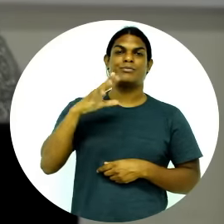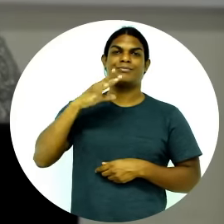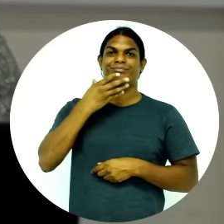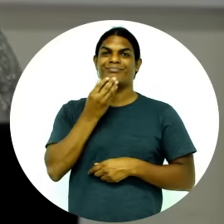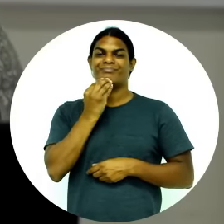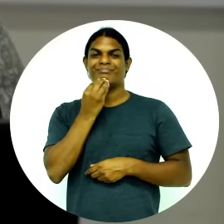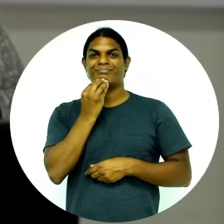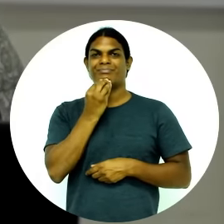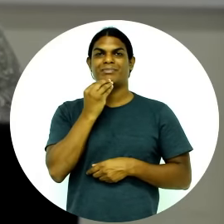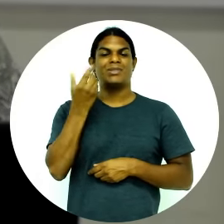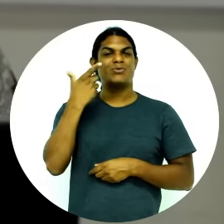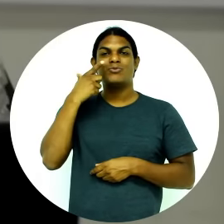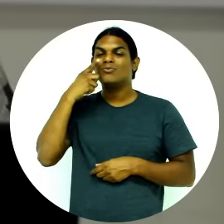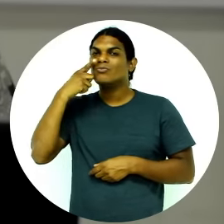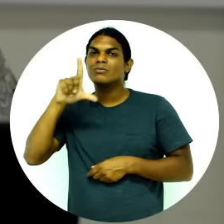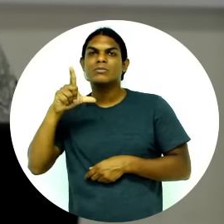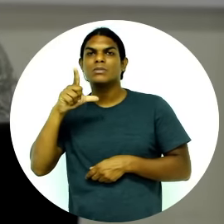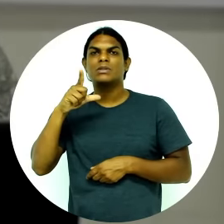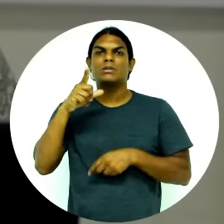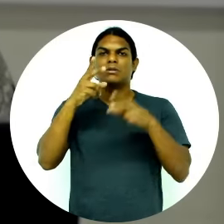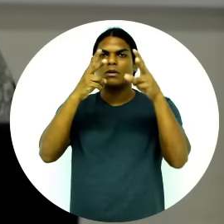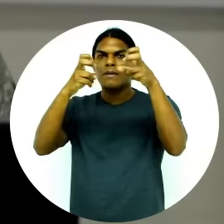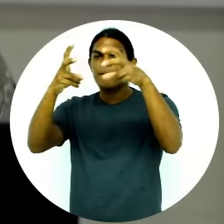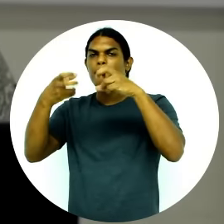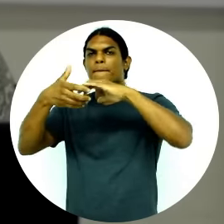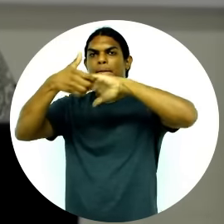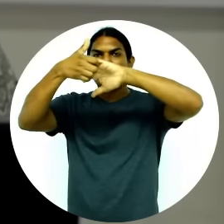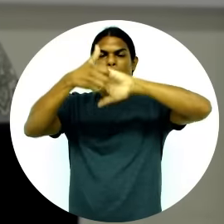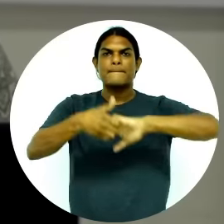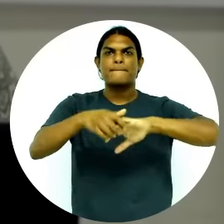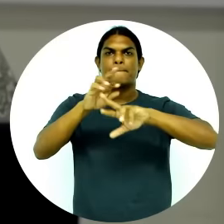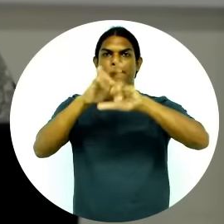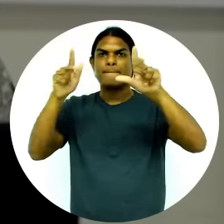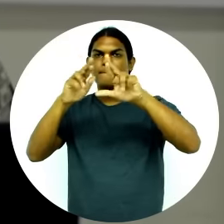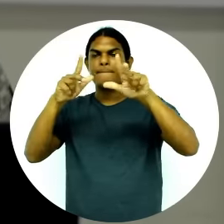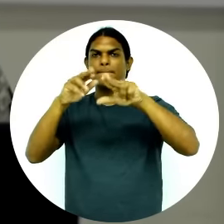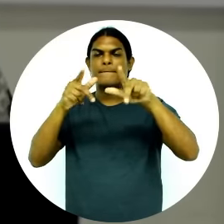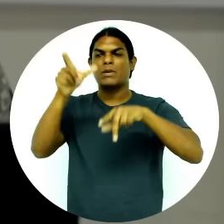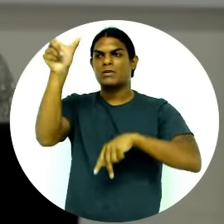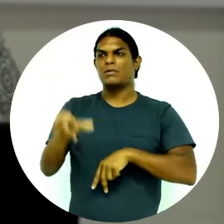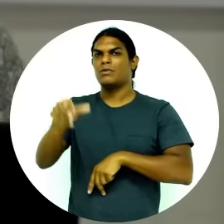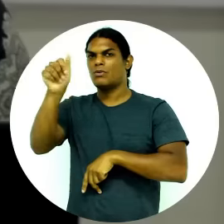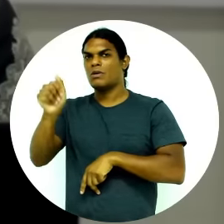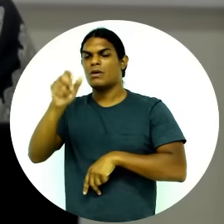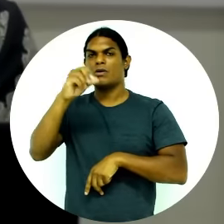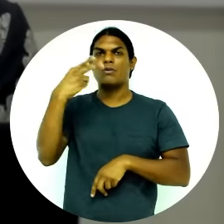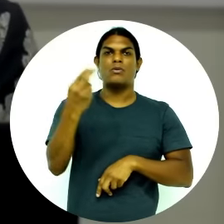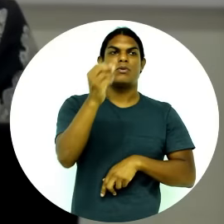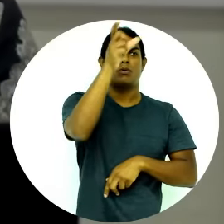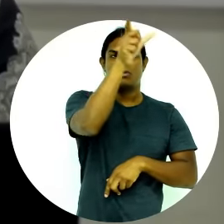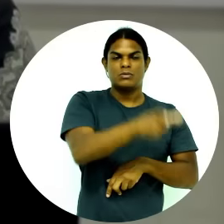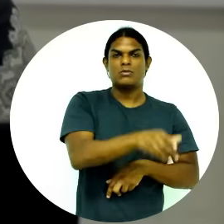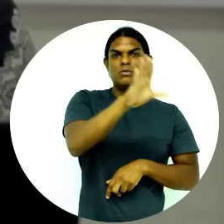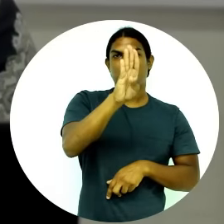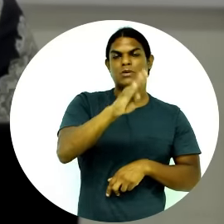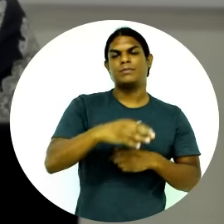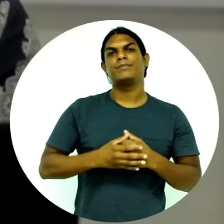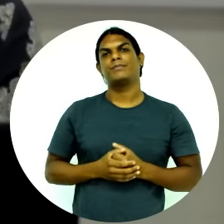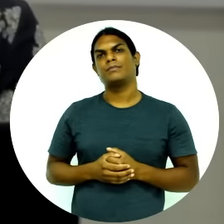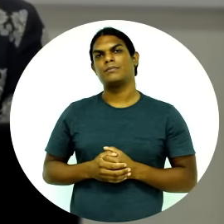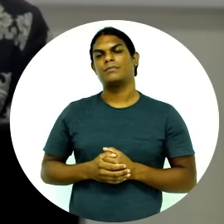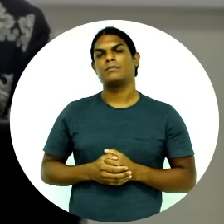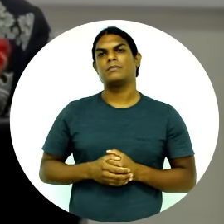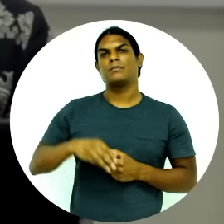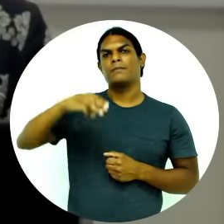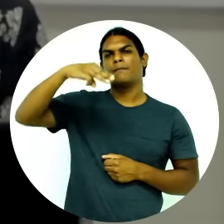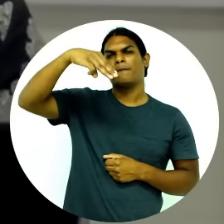de treinamento mostra para aqueles avaliadores a importância da avaliação de desempenho e a